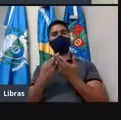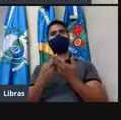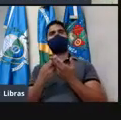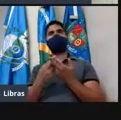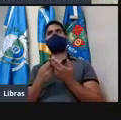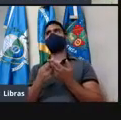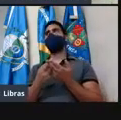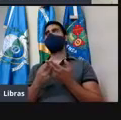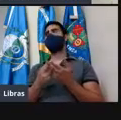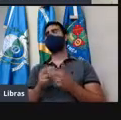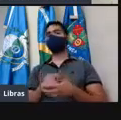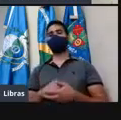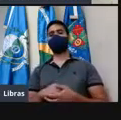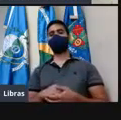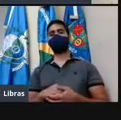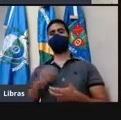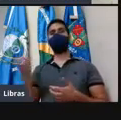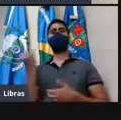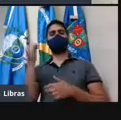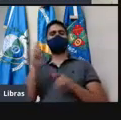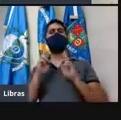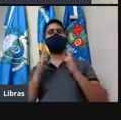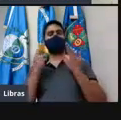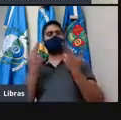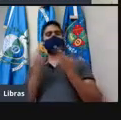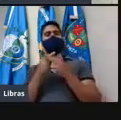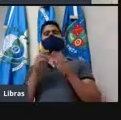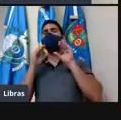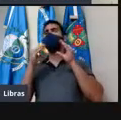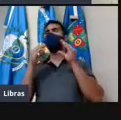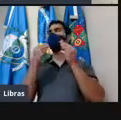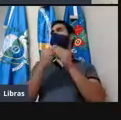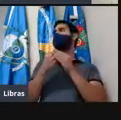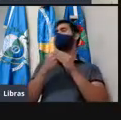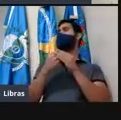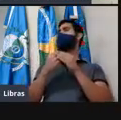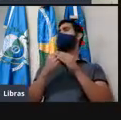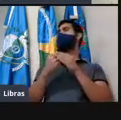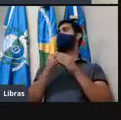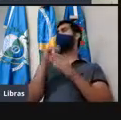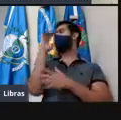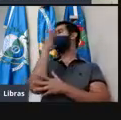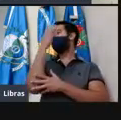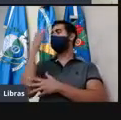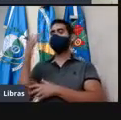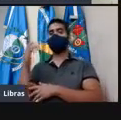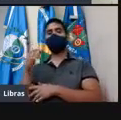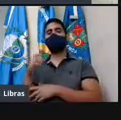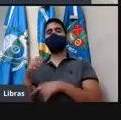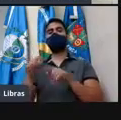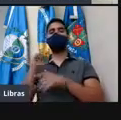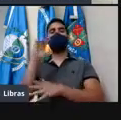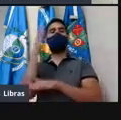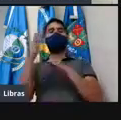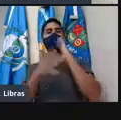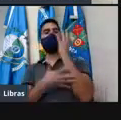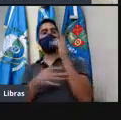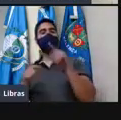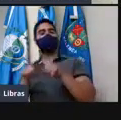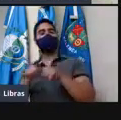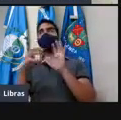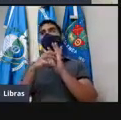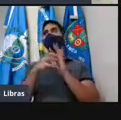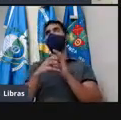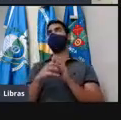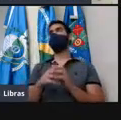dessa importante reunião do Conselho Municipal do Meio Ambiente e o Conselho da Câmara aqui do Meio